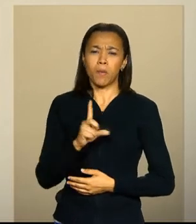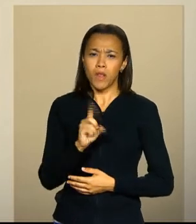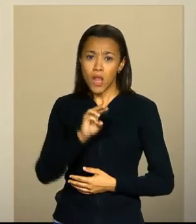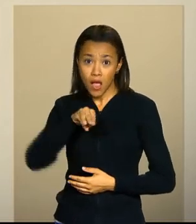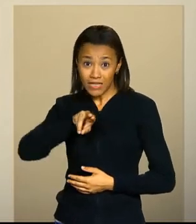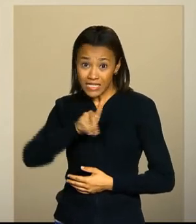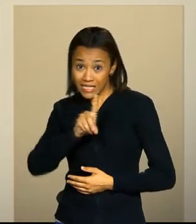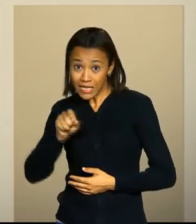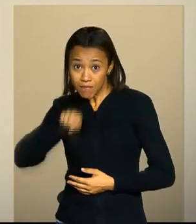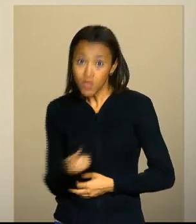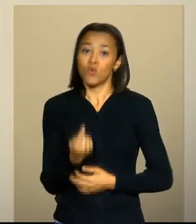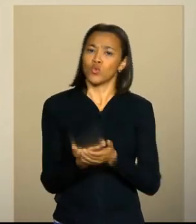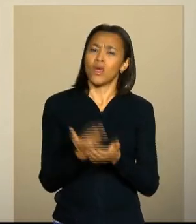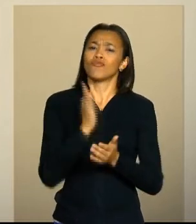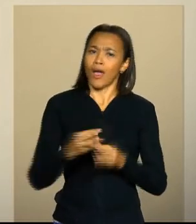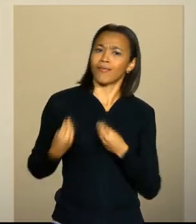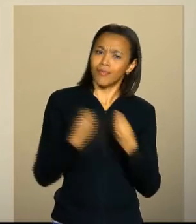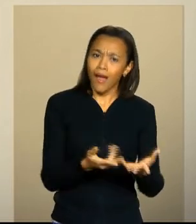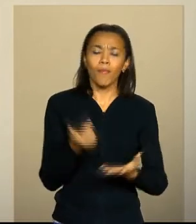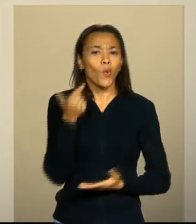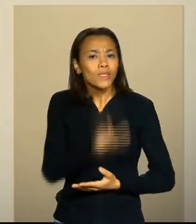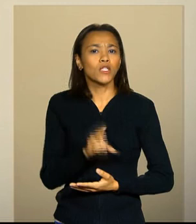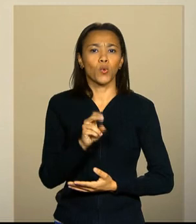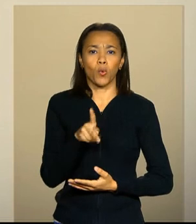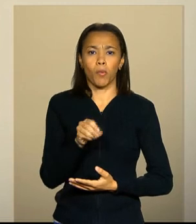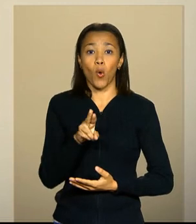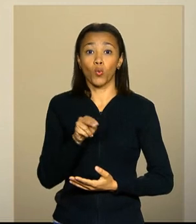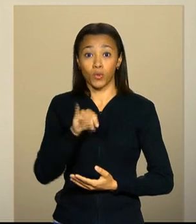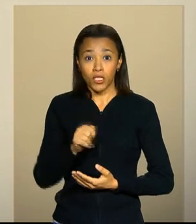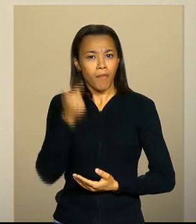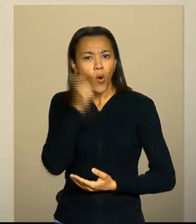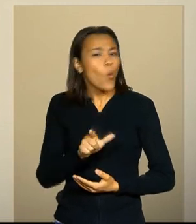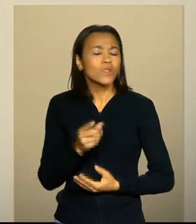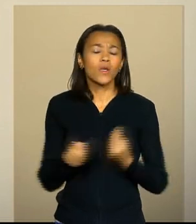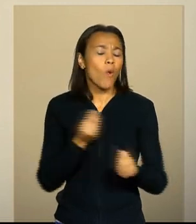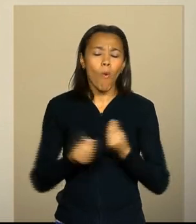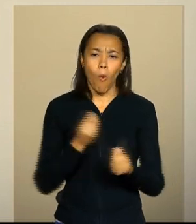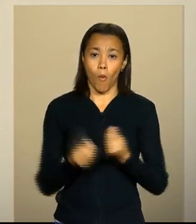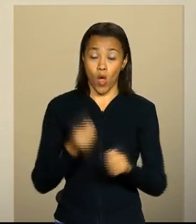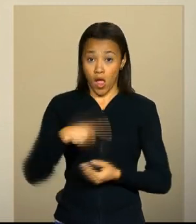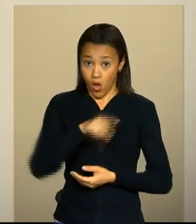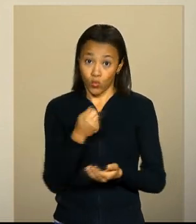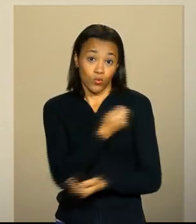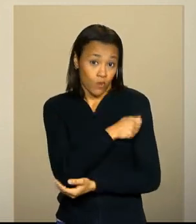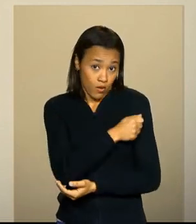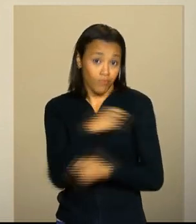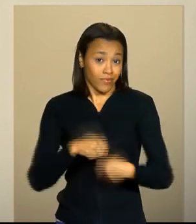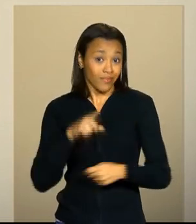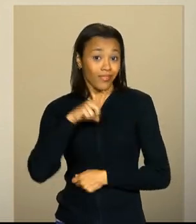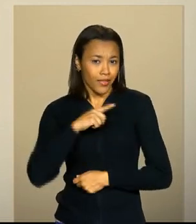mil estudantes já foram beneficiados pelo ProUni para ter acesso ao ProUni O estudante também